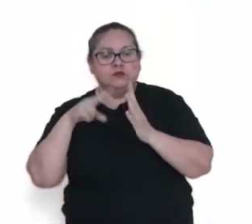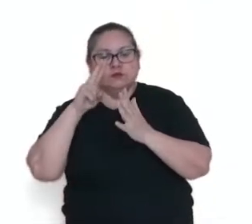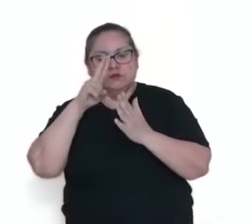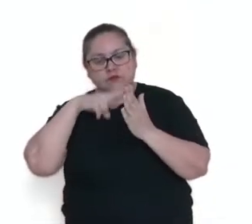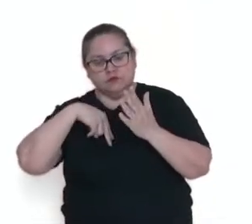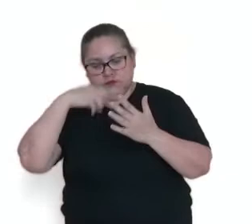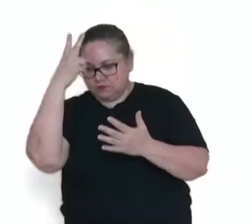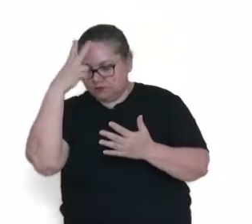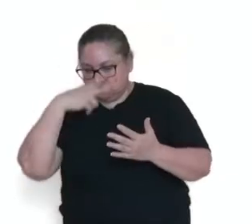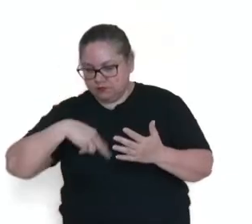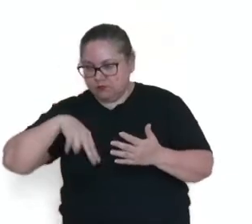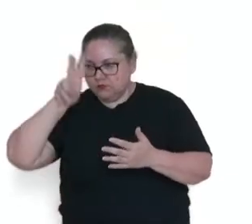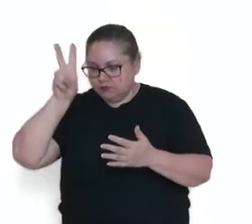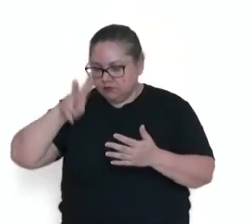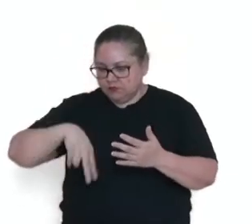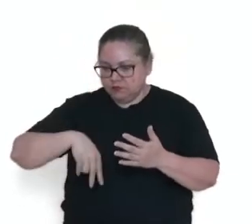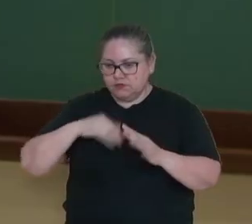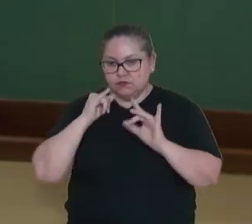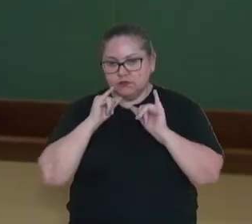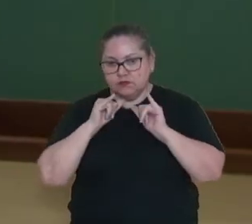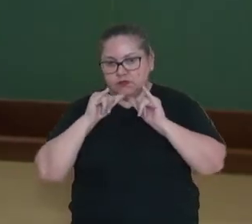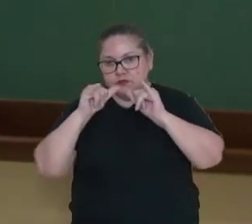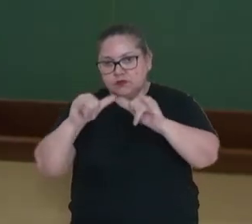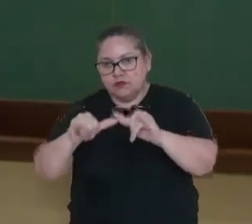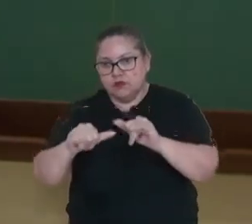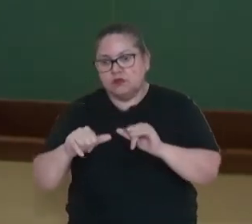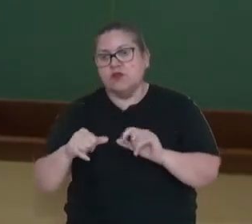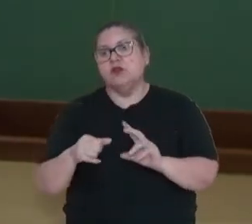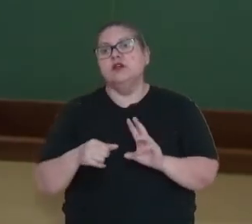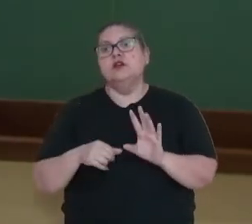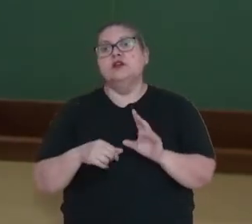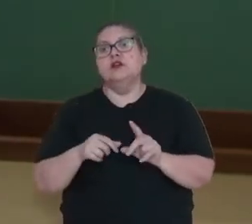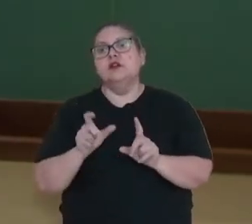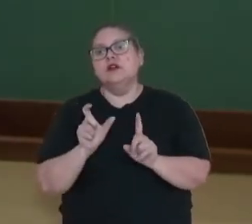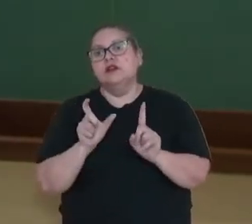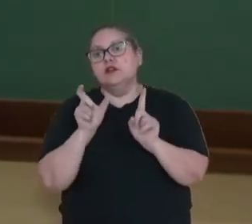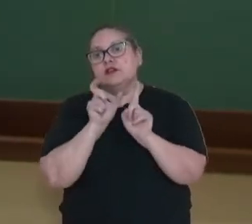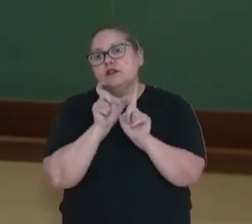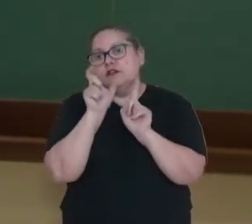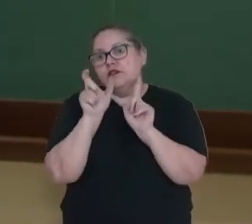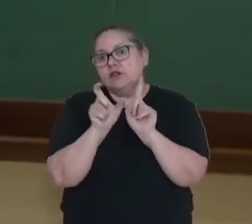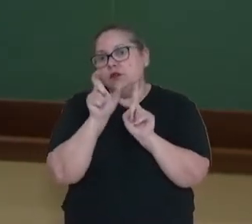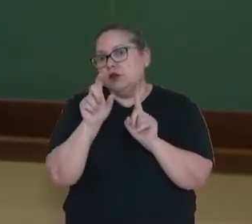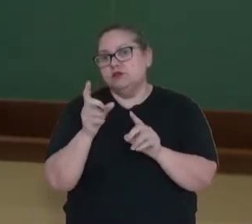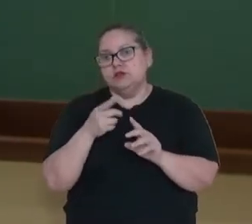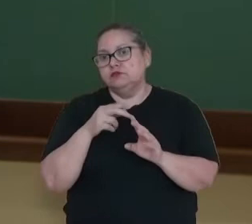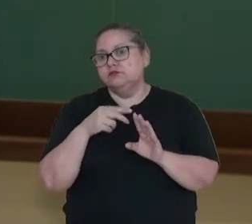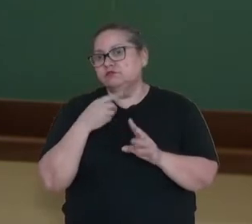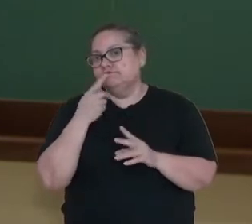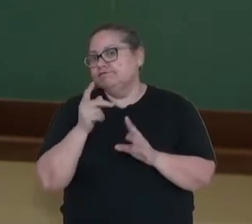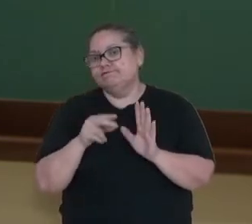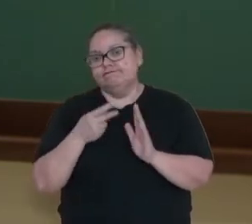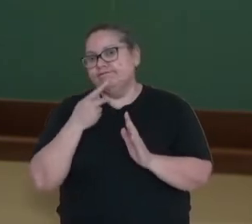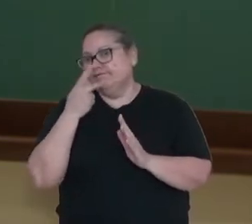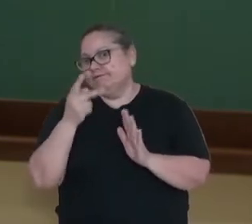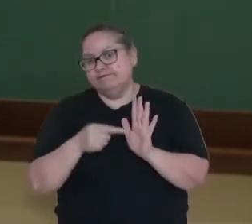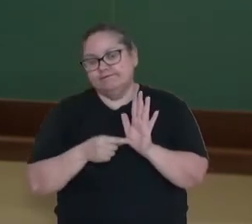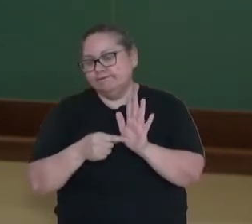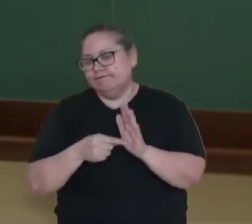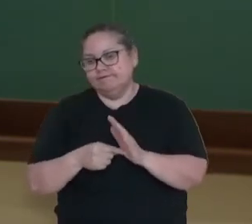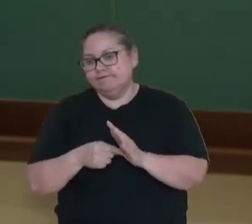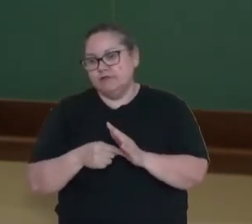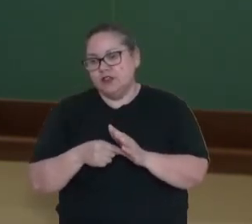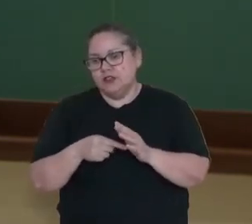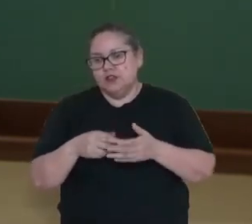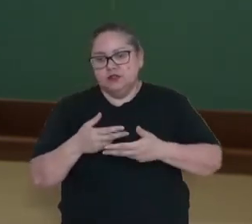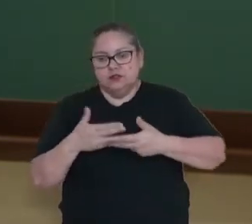leitura para as mensagens que a comunicação verbal não transmite, tá? Então, esses elementos servem